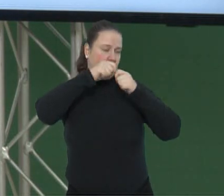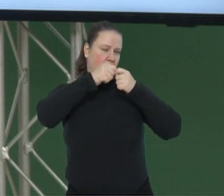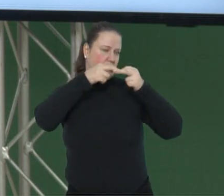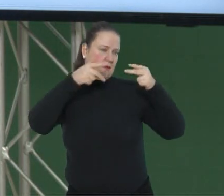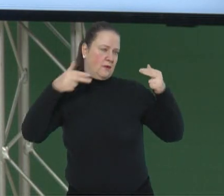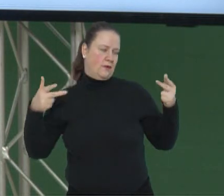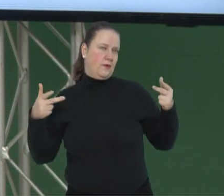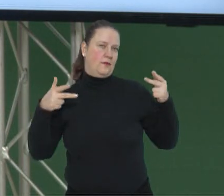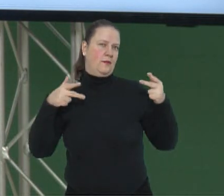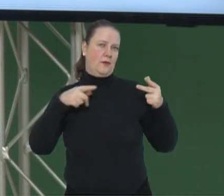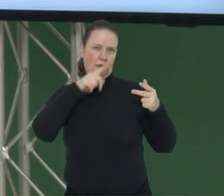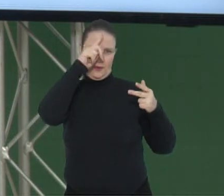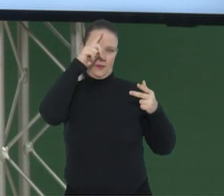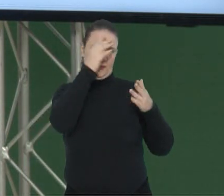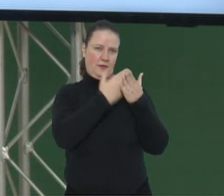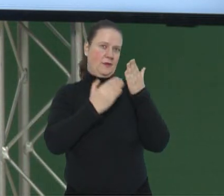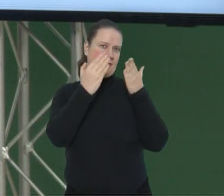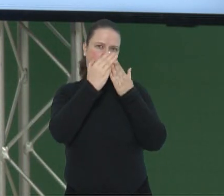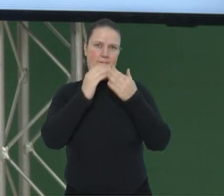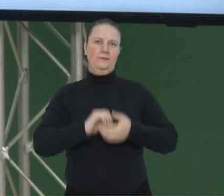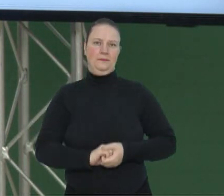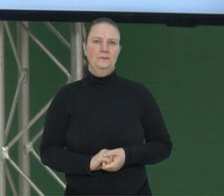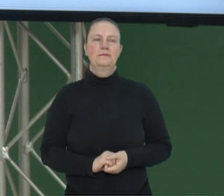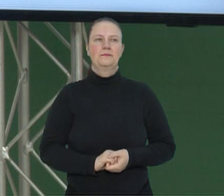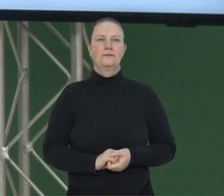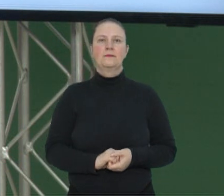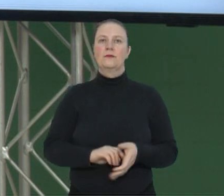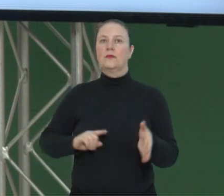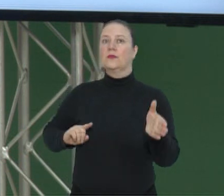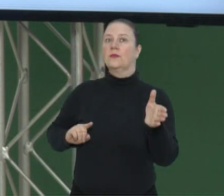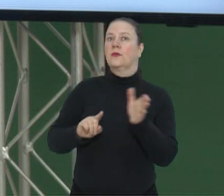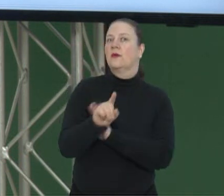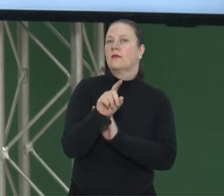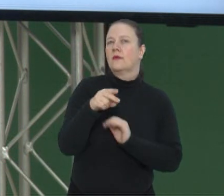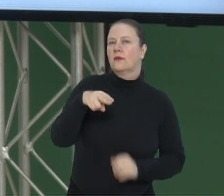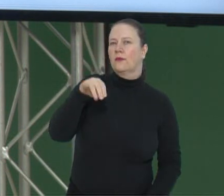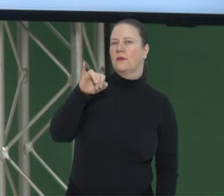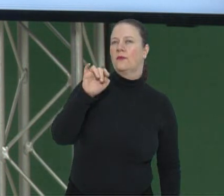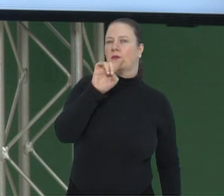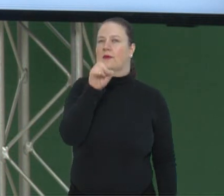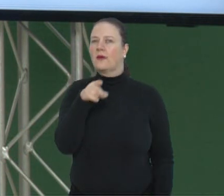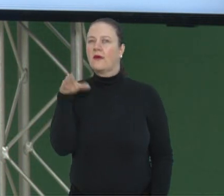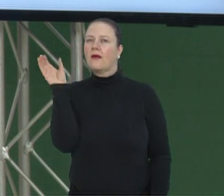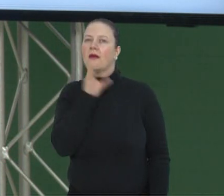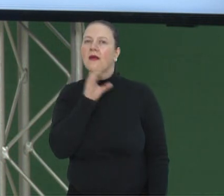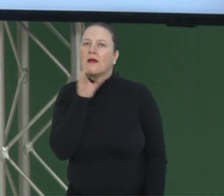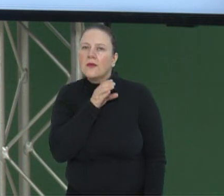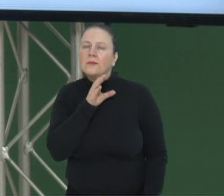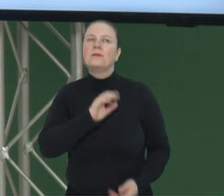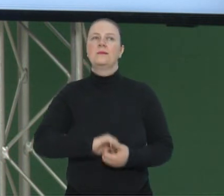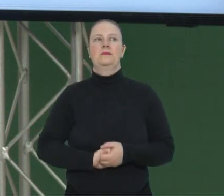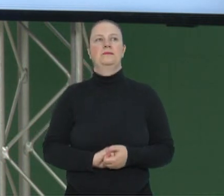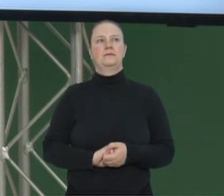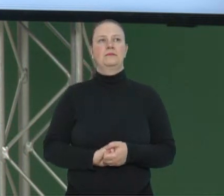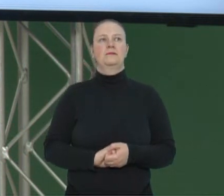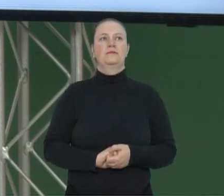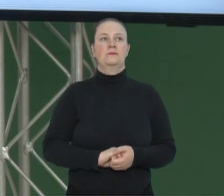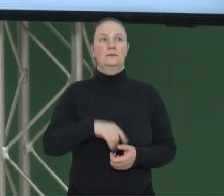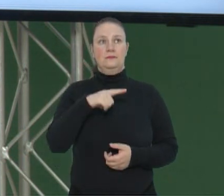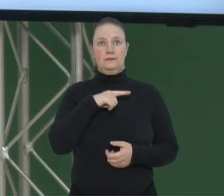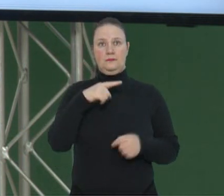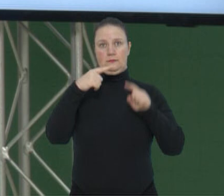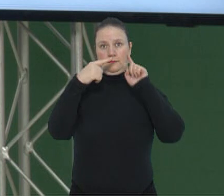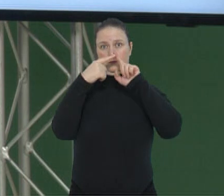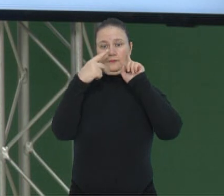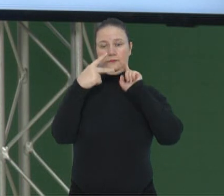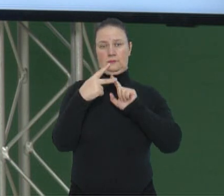uma imaginação além, ok? Vamos para o nosso final de aula, nosso quiz. Então aqui vocês têm